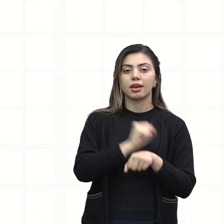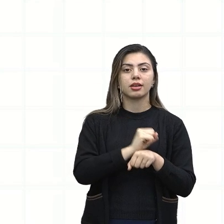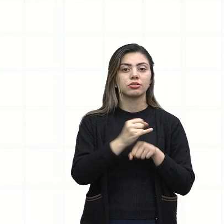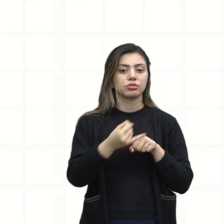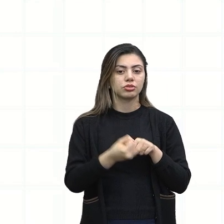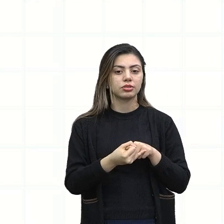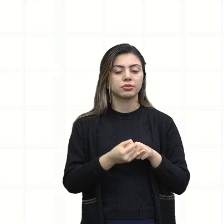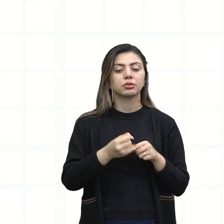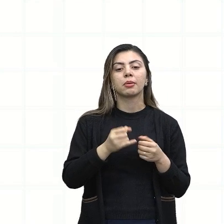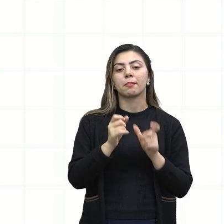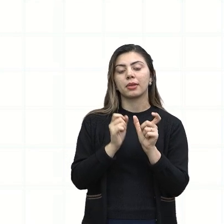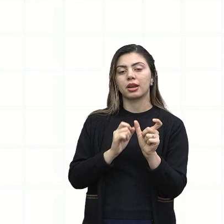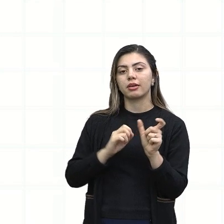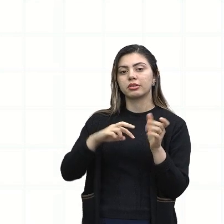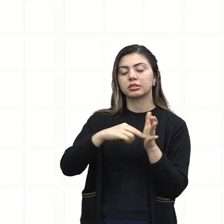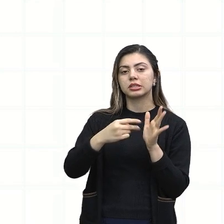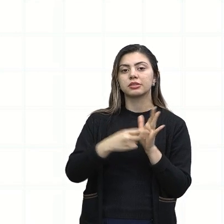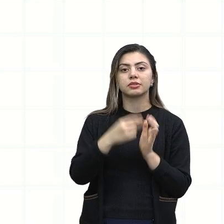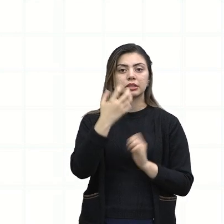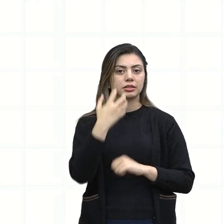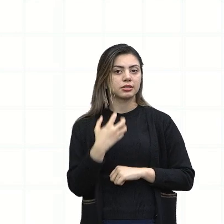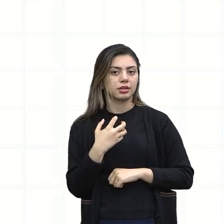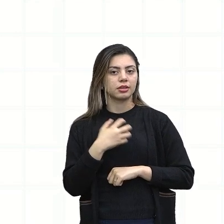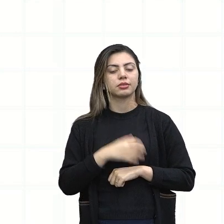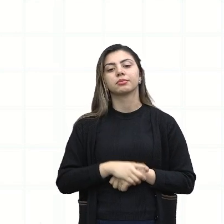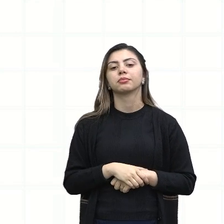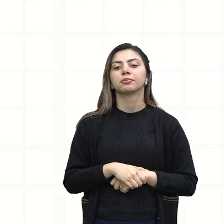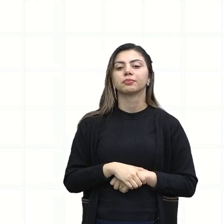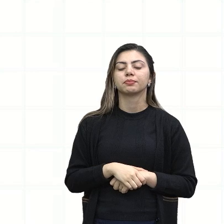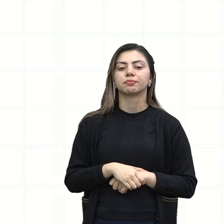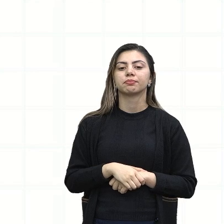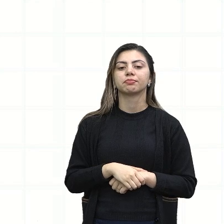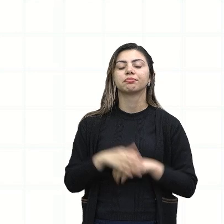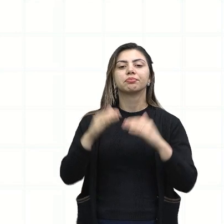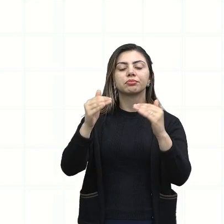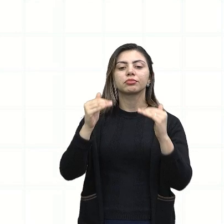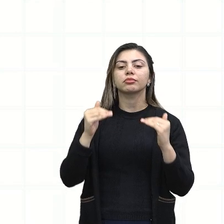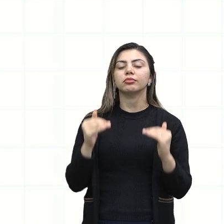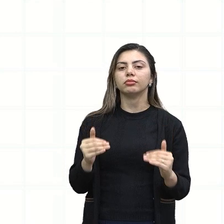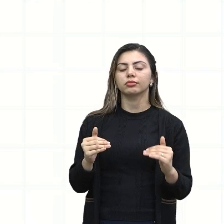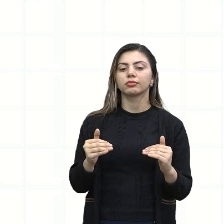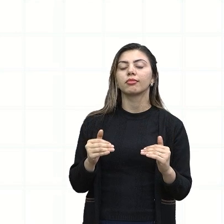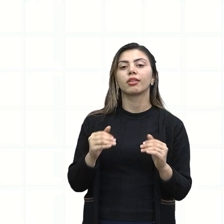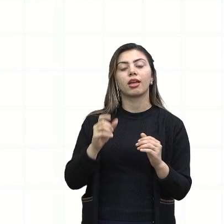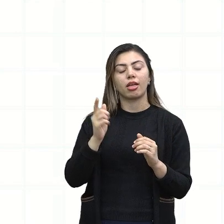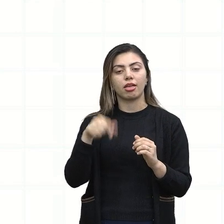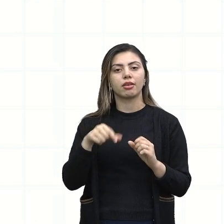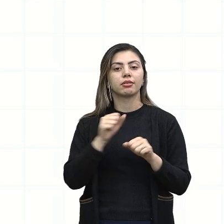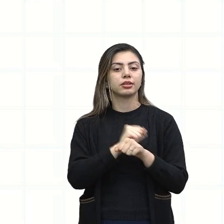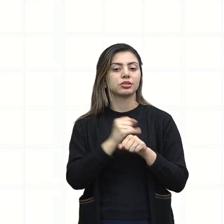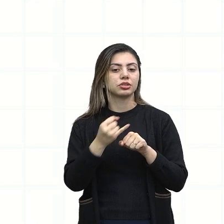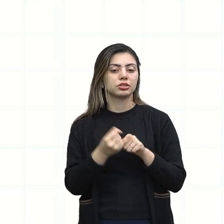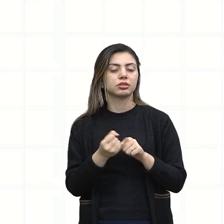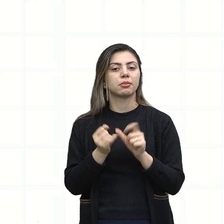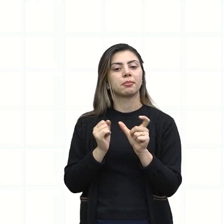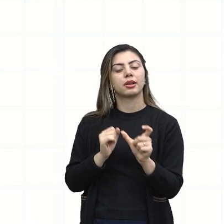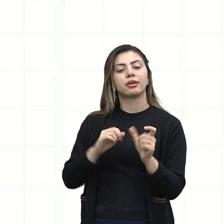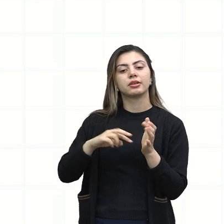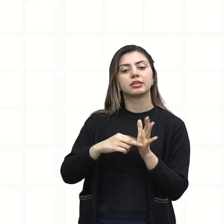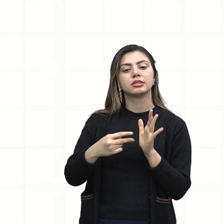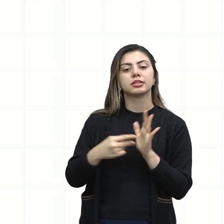sério. Serious, serious. E aqui tem um outro adjetivo que significa